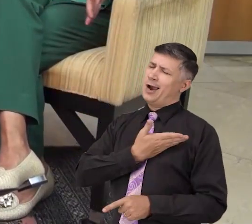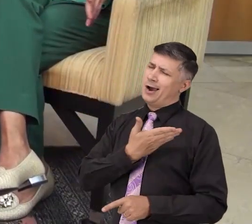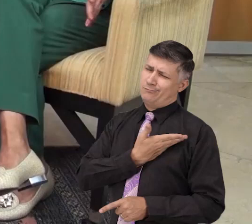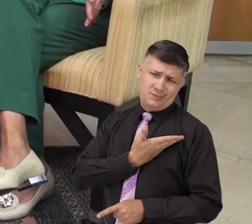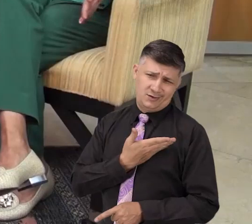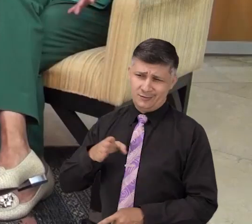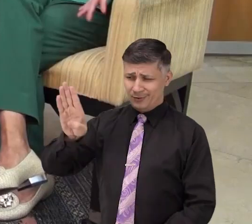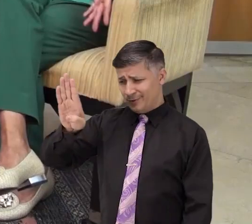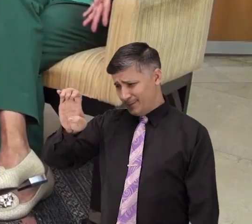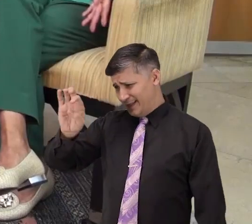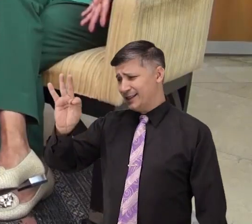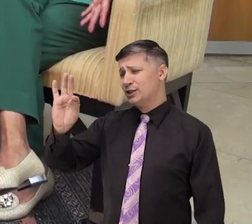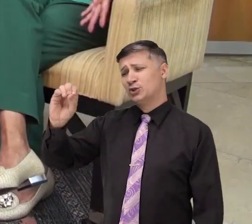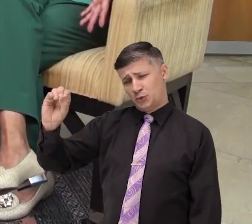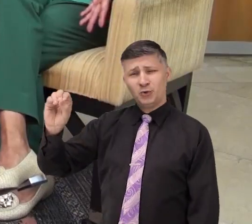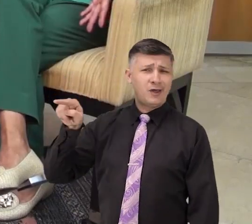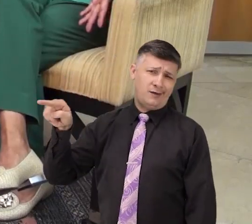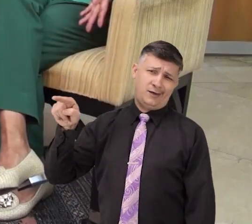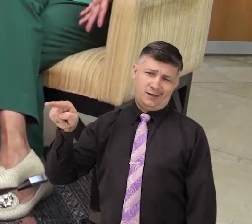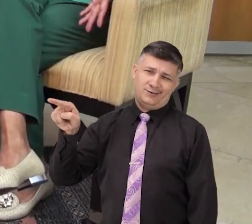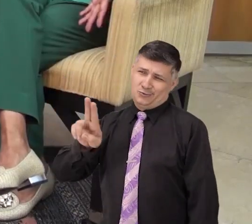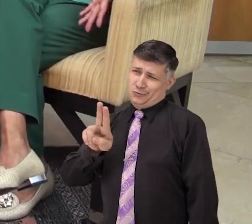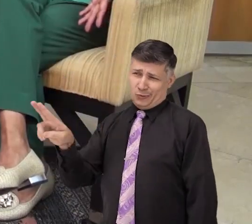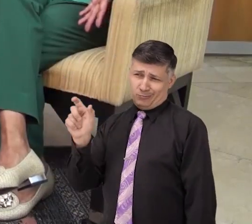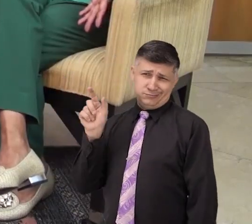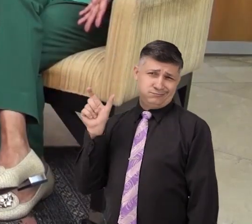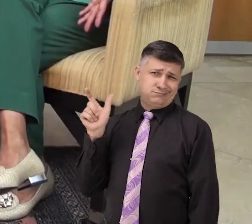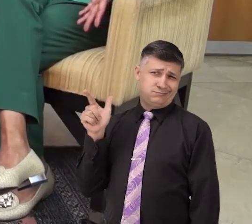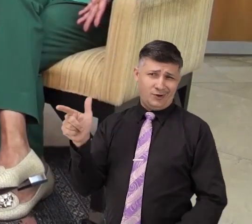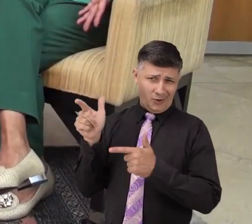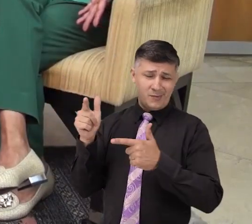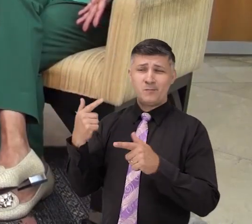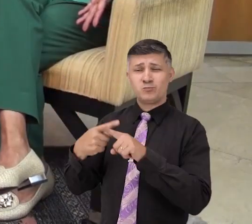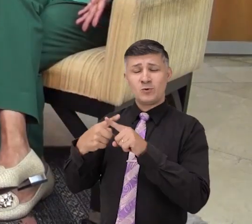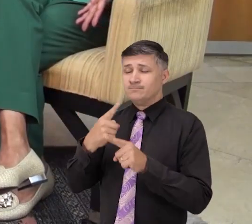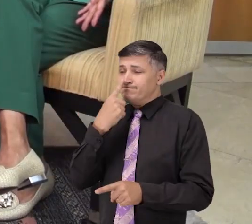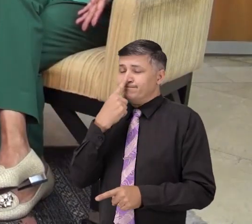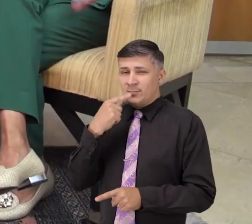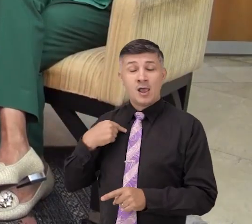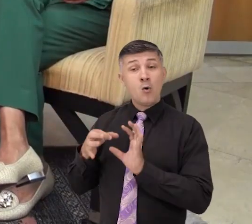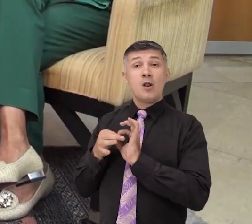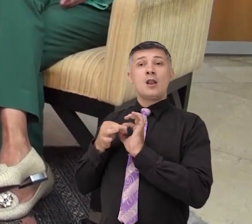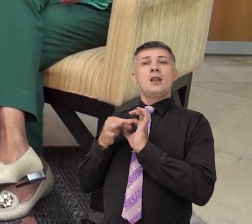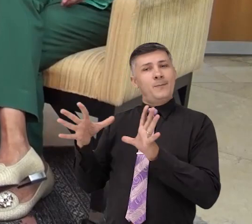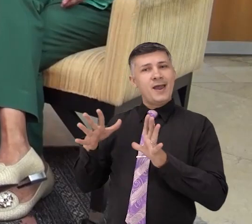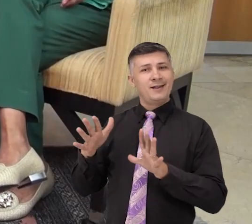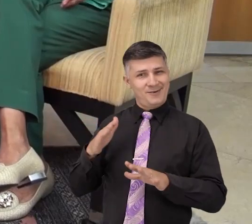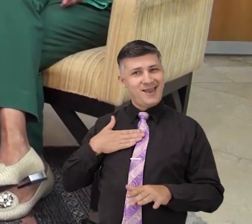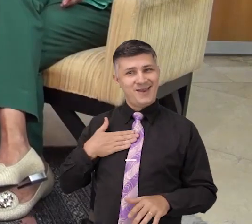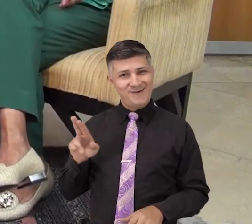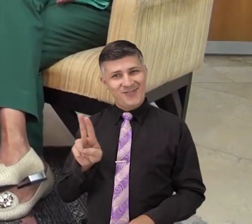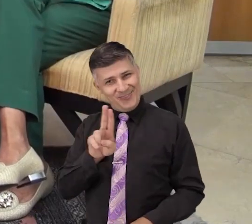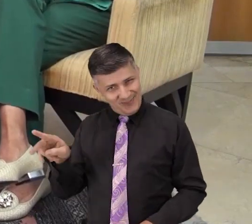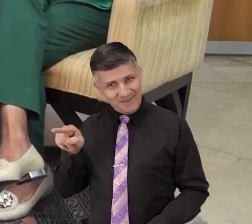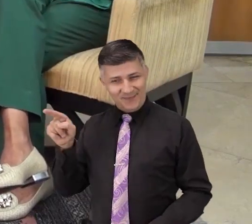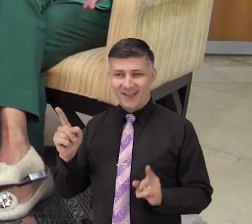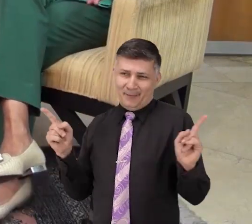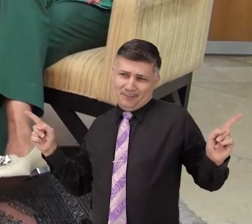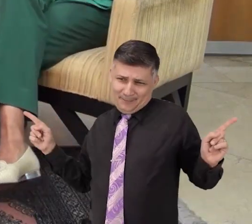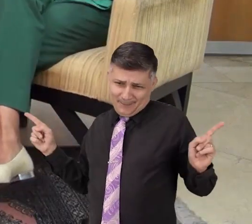fomos colegas de turma. Colega de faculdade. Então, eu me sinto, assim, liberada. Empoderada.